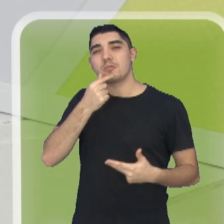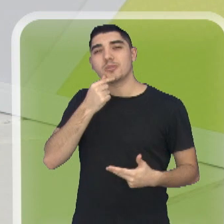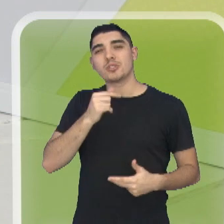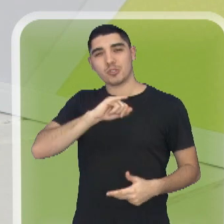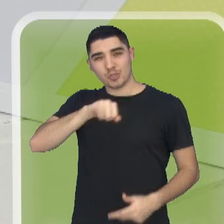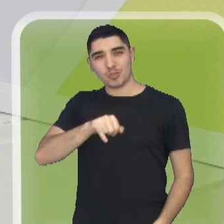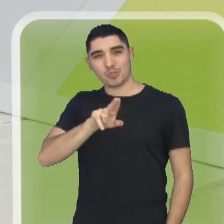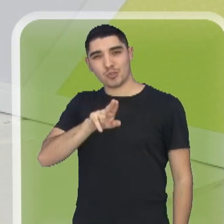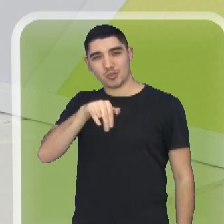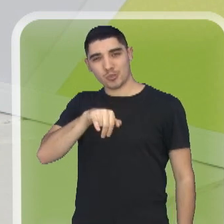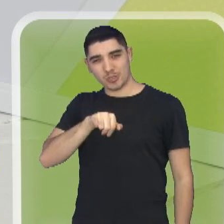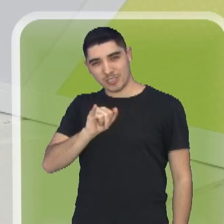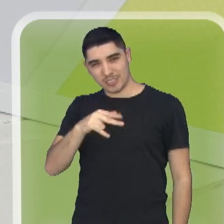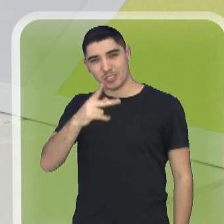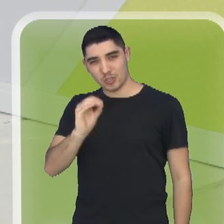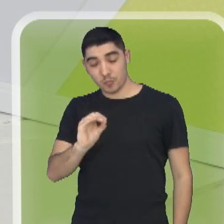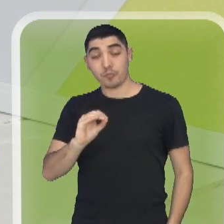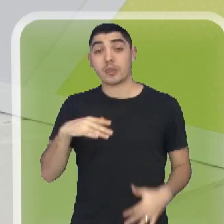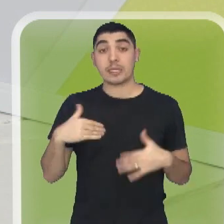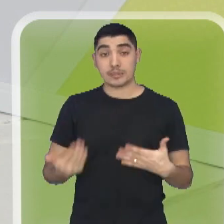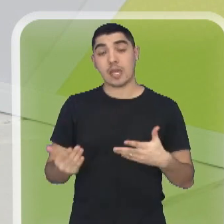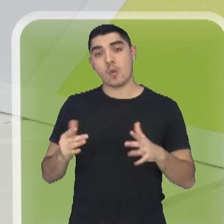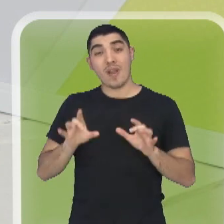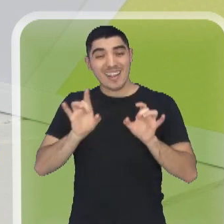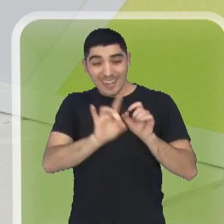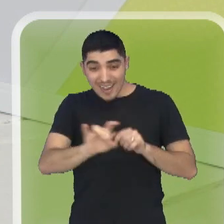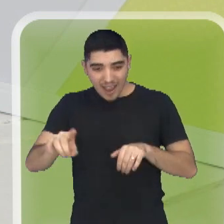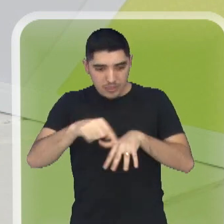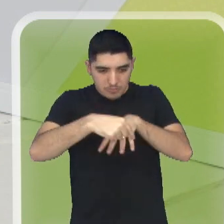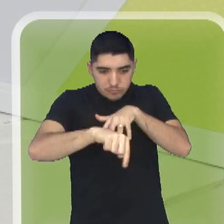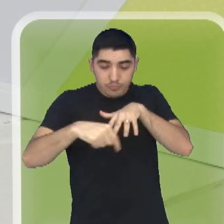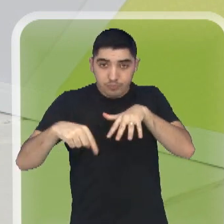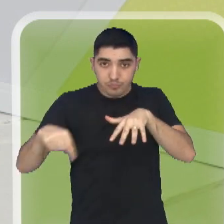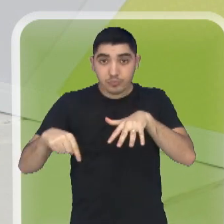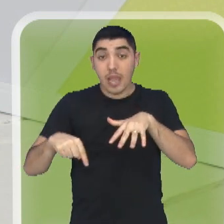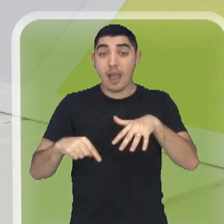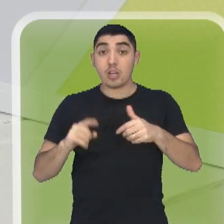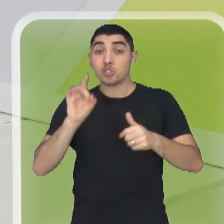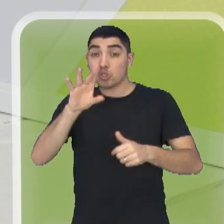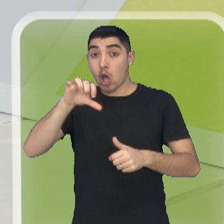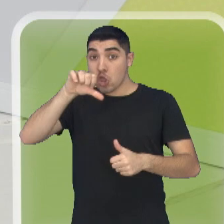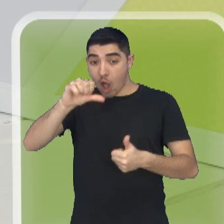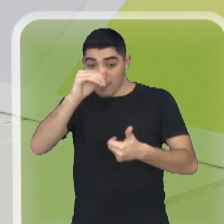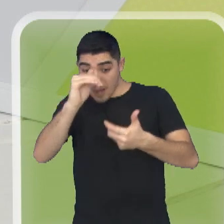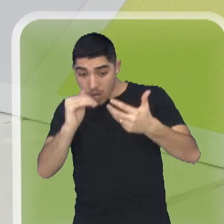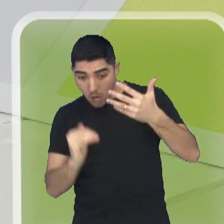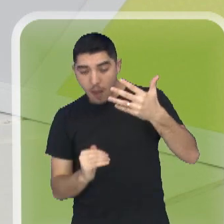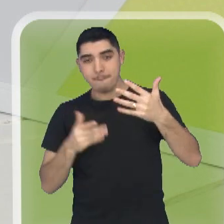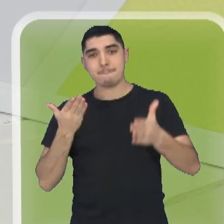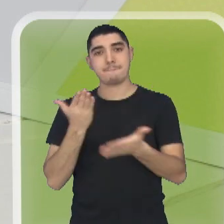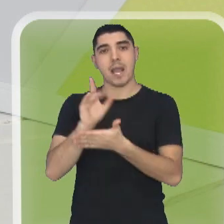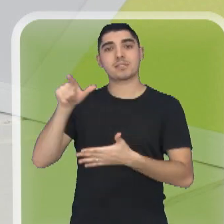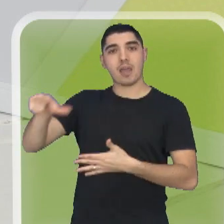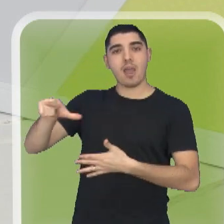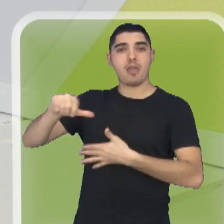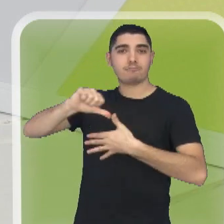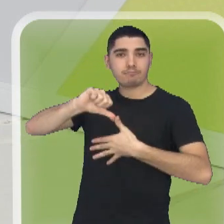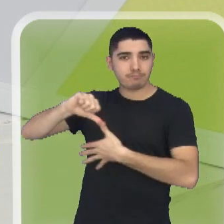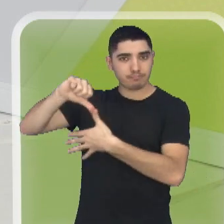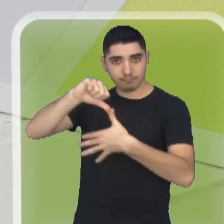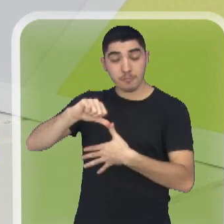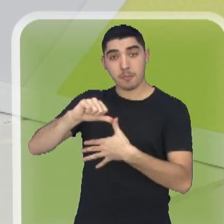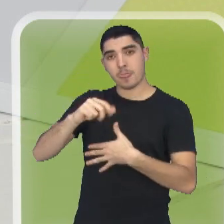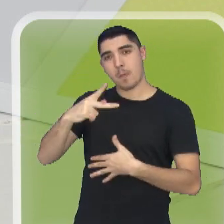Apenas os 9 melhores colocados de cada categoria neste ranking se classificam para os Jogos Pan-Americanos. Mais uma vez o